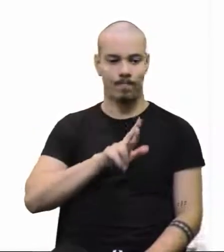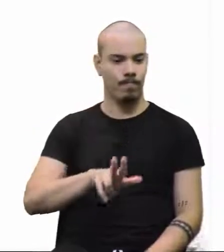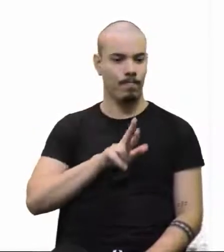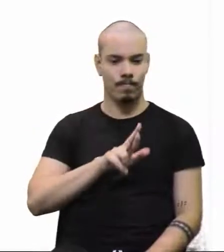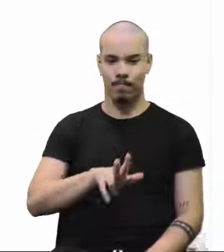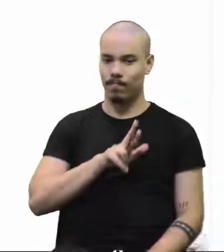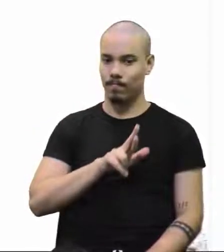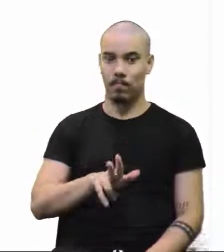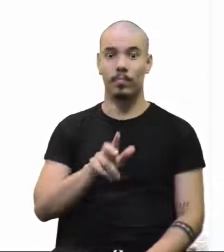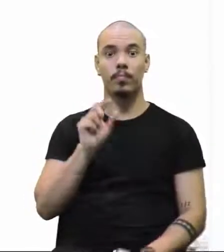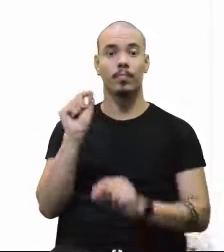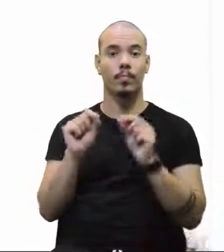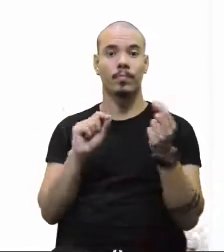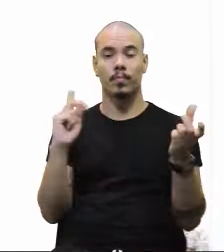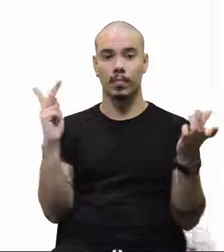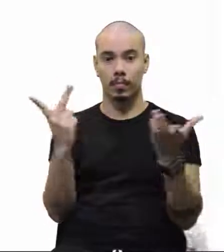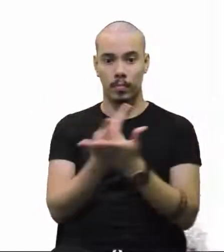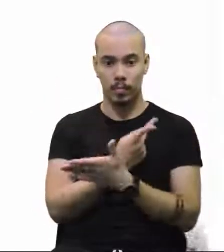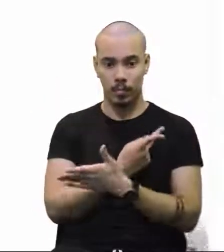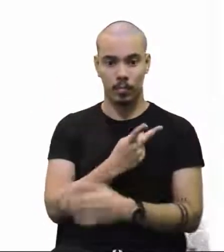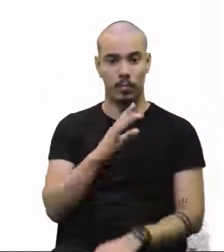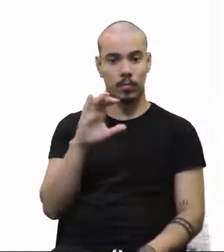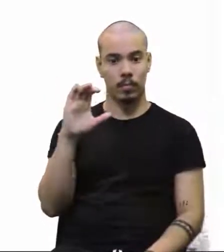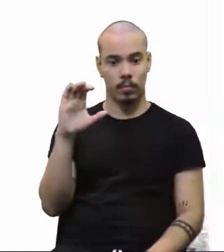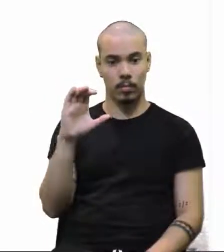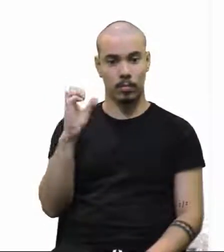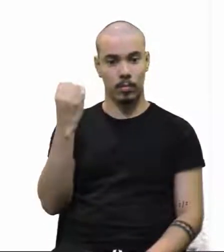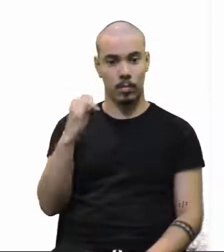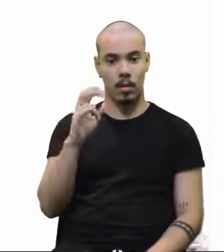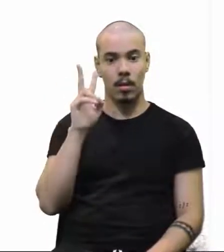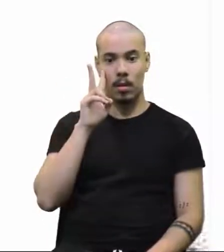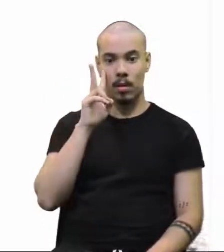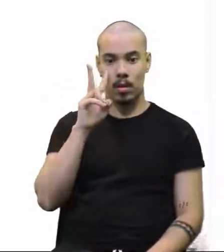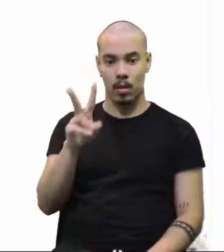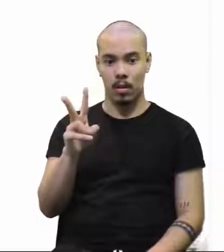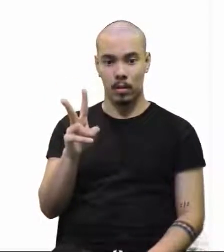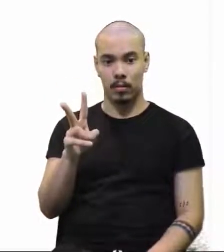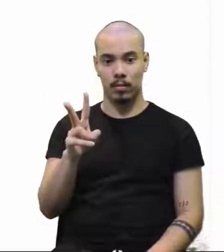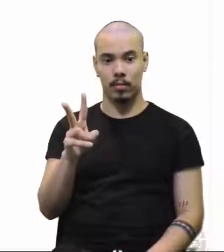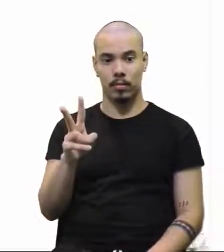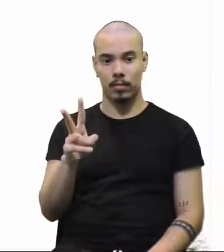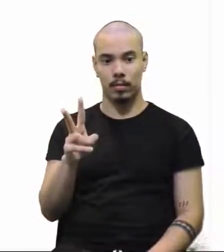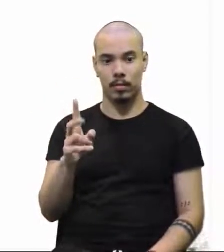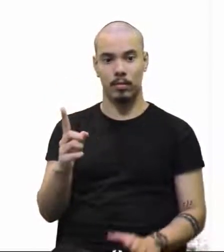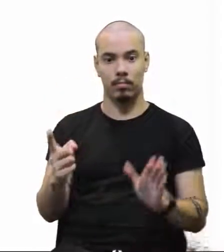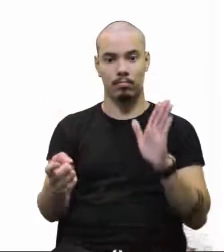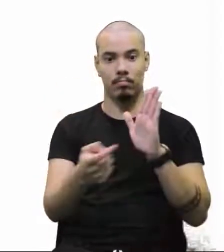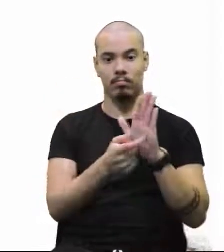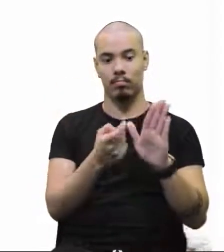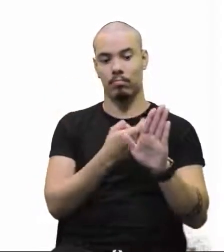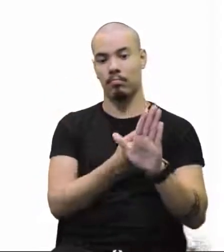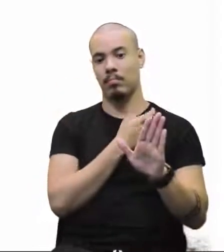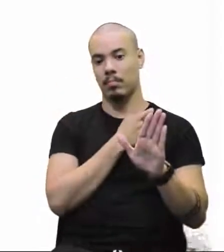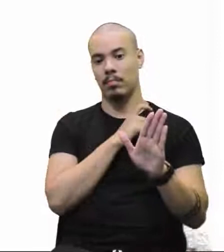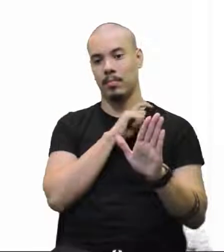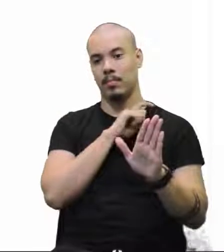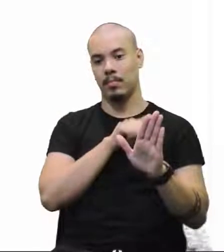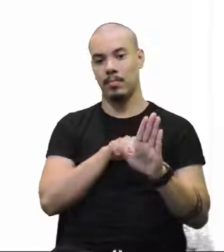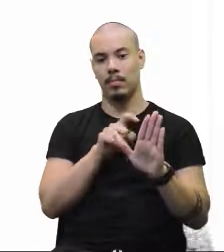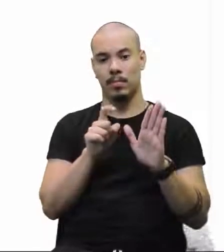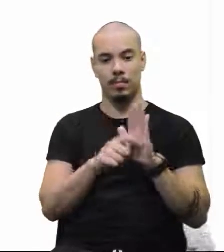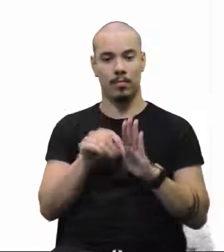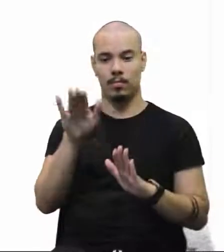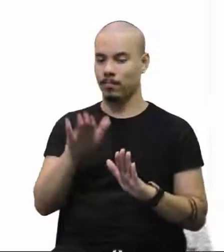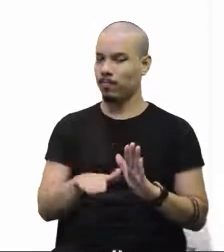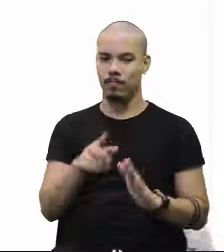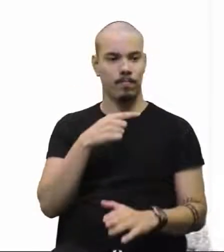Isso. O que acontece? Na C, se você observar, está saindo, só que aí a direção do empurrão seria para baixo,